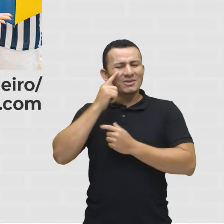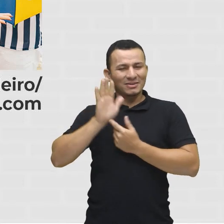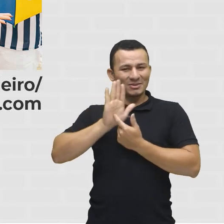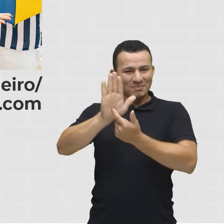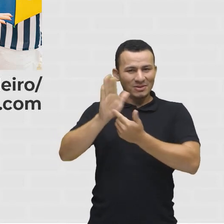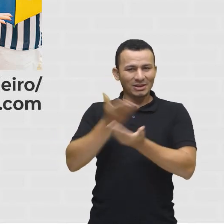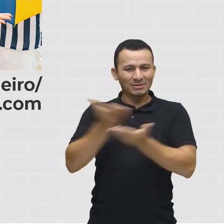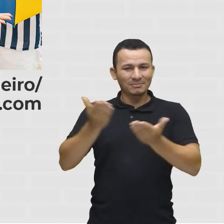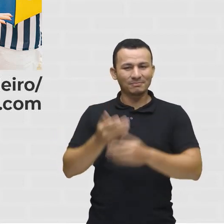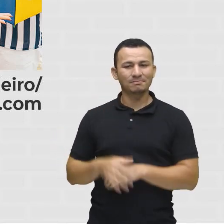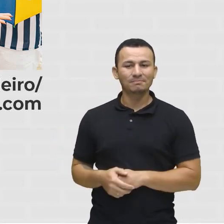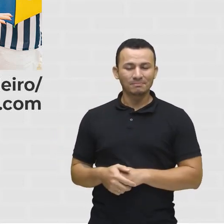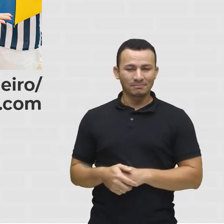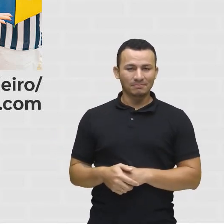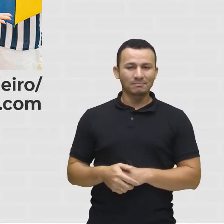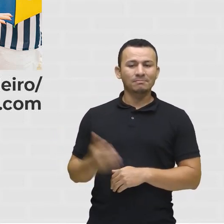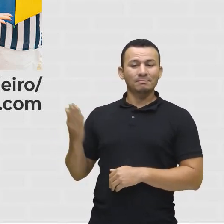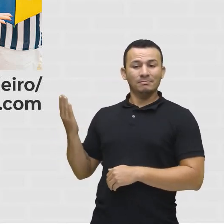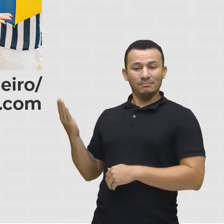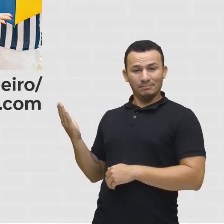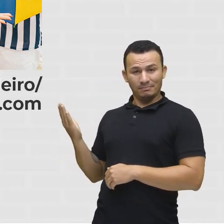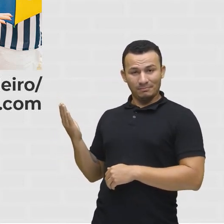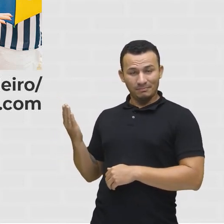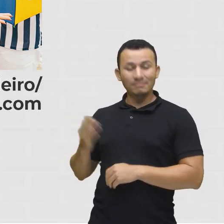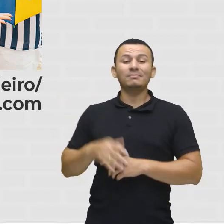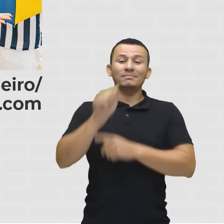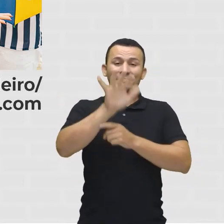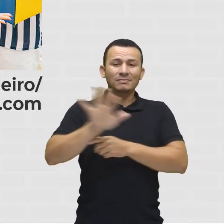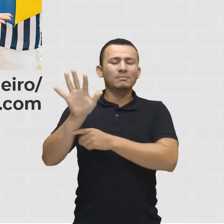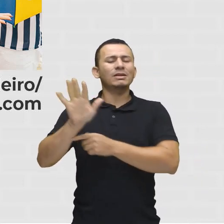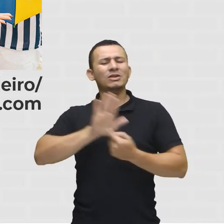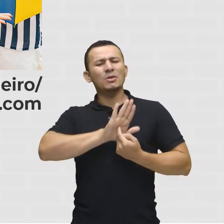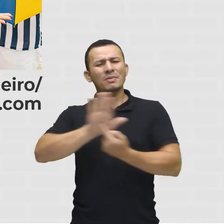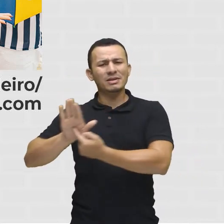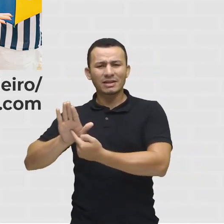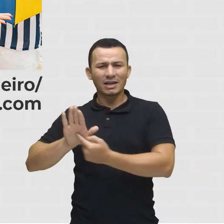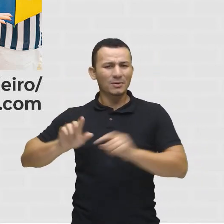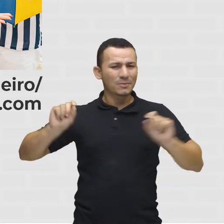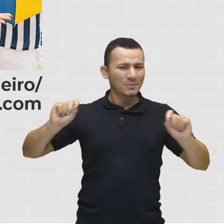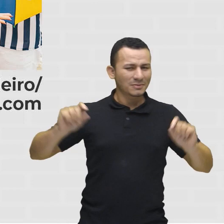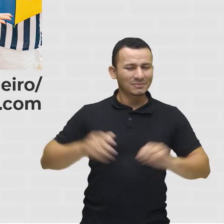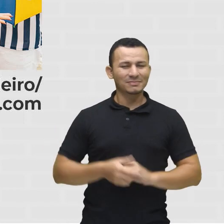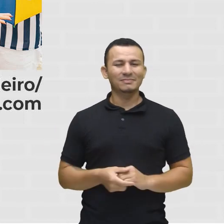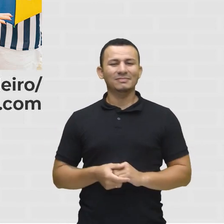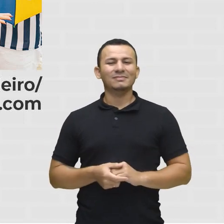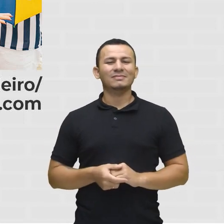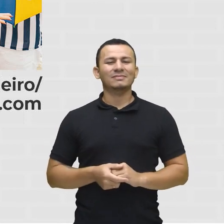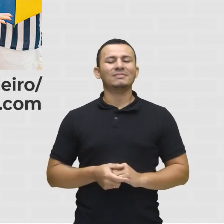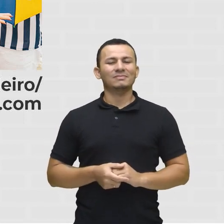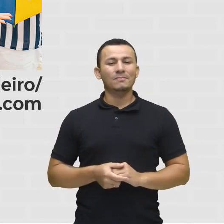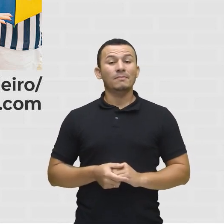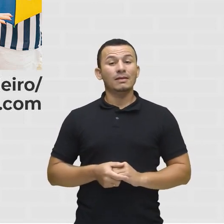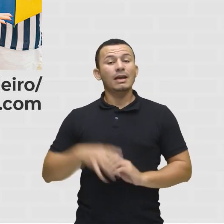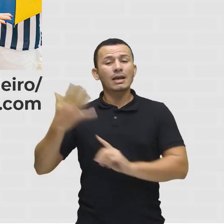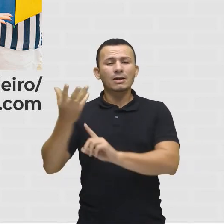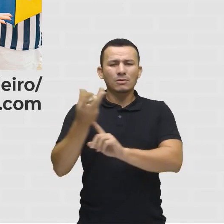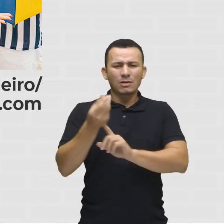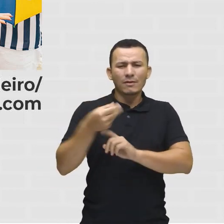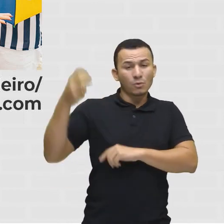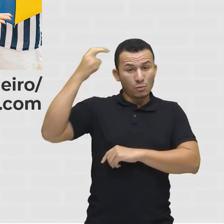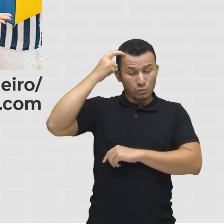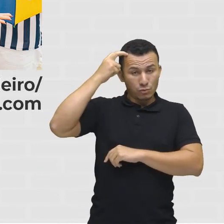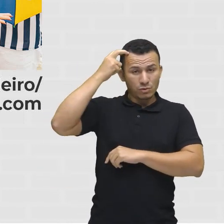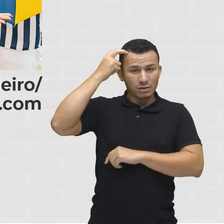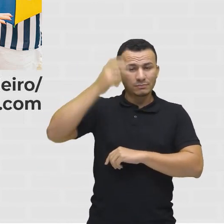de representações que vão demonstrar, né, essa manifestação cultural. Nós temos